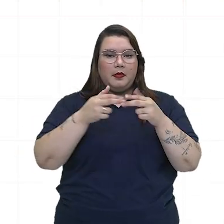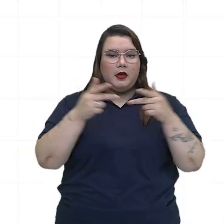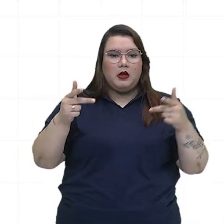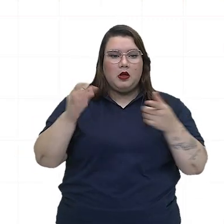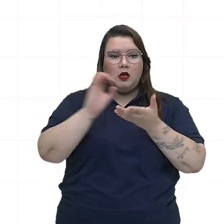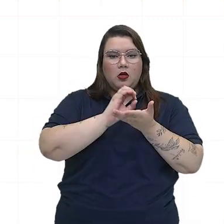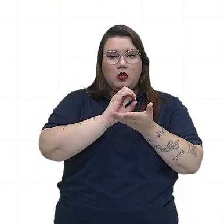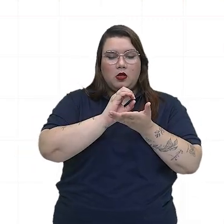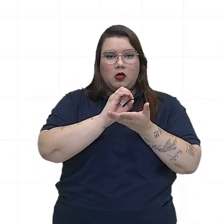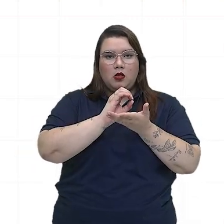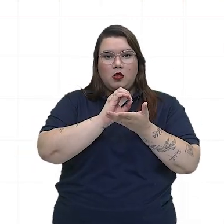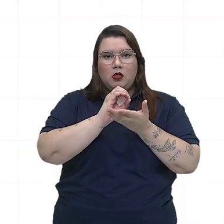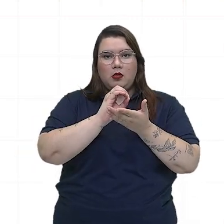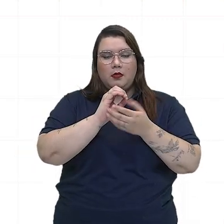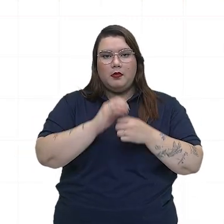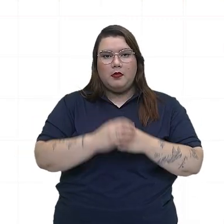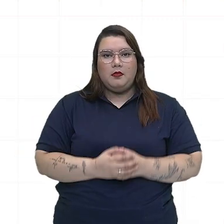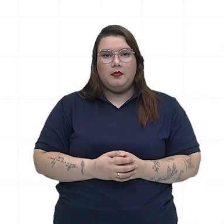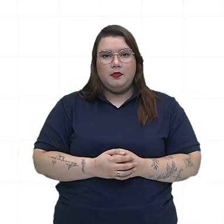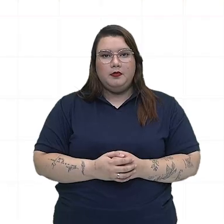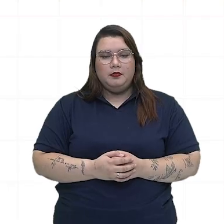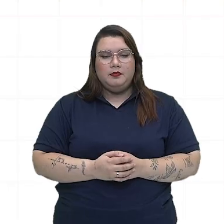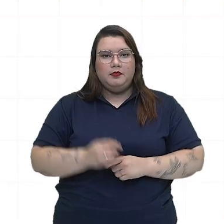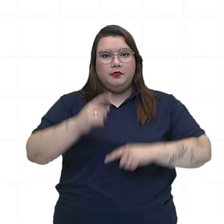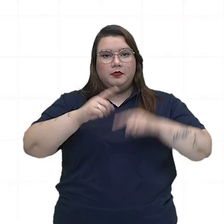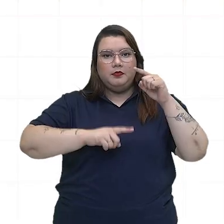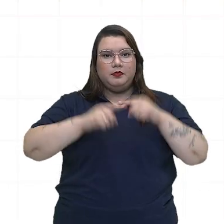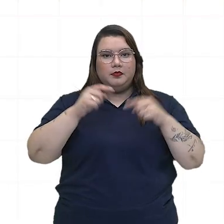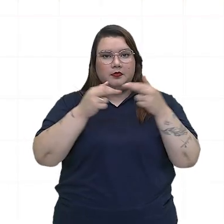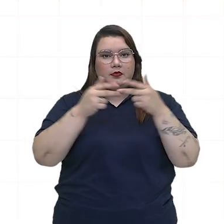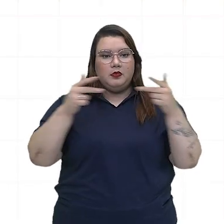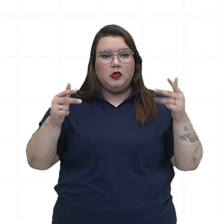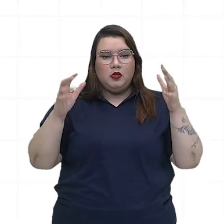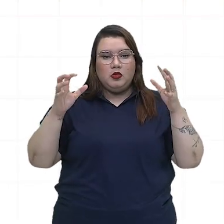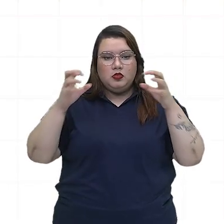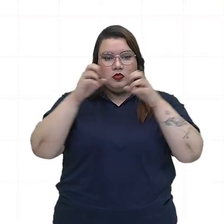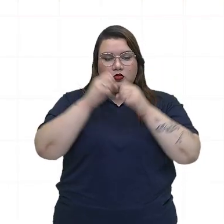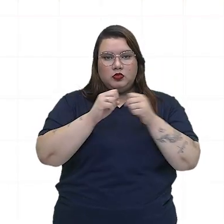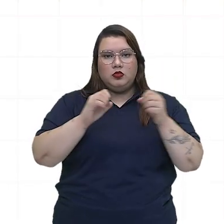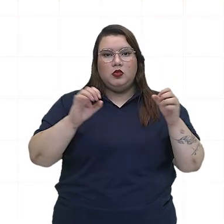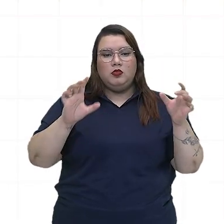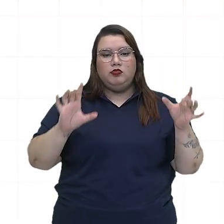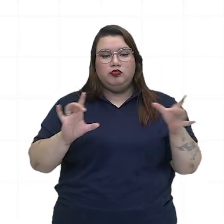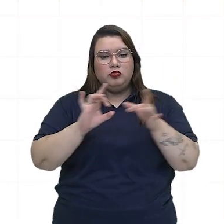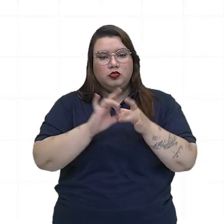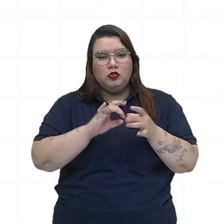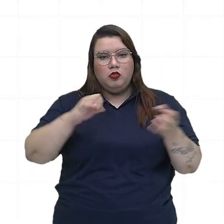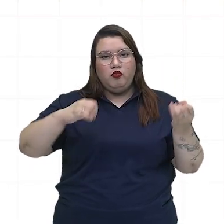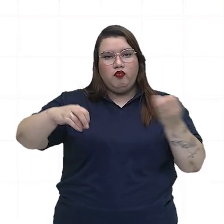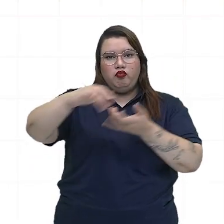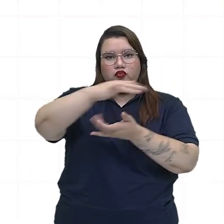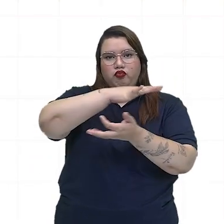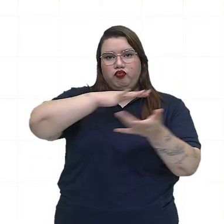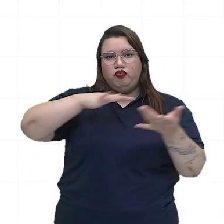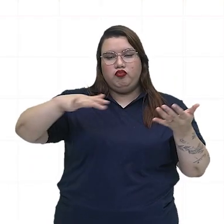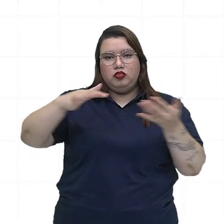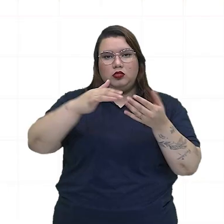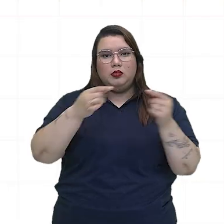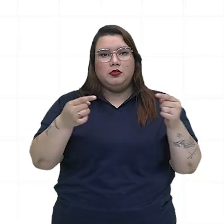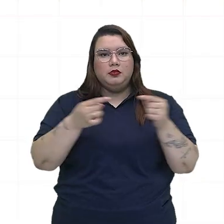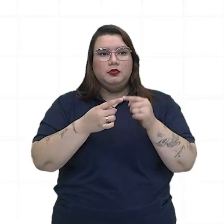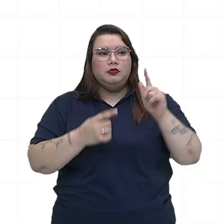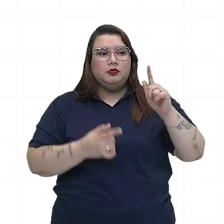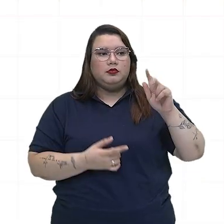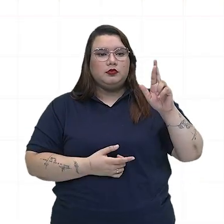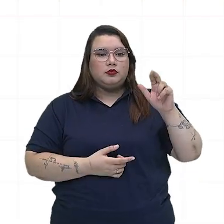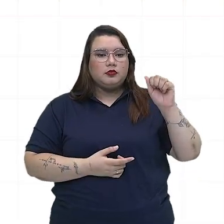matéria orgânica, matéria escura, unidas pela gravidade. Então, as galáxias,